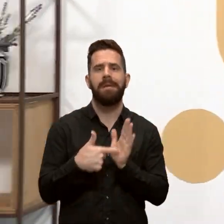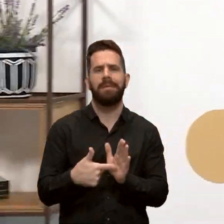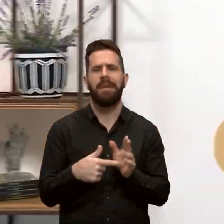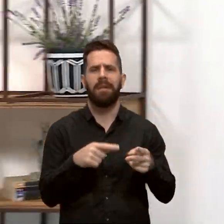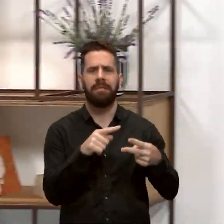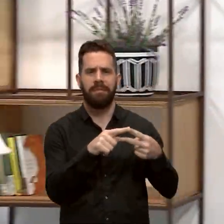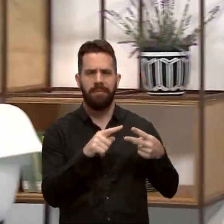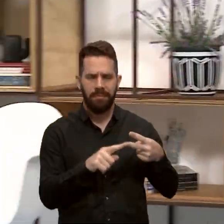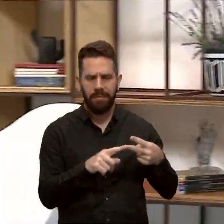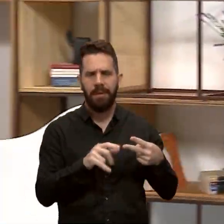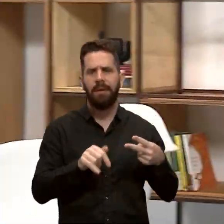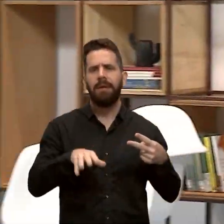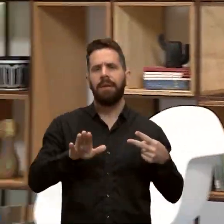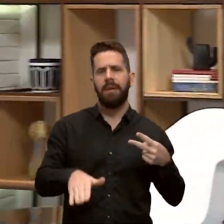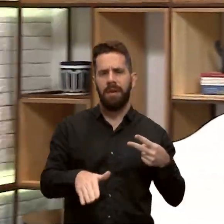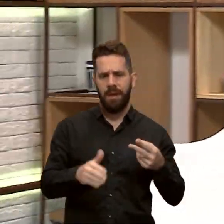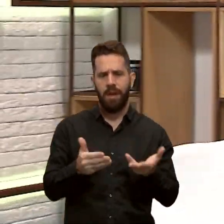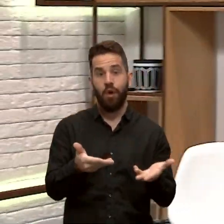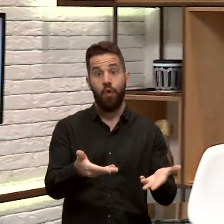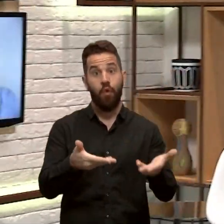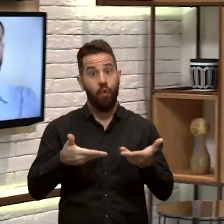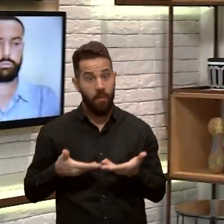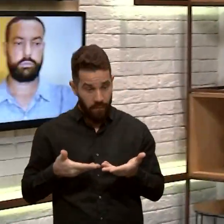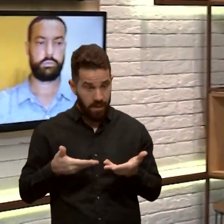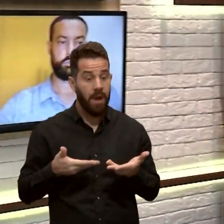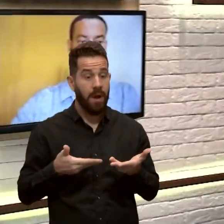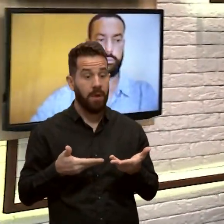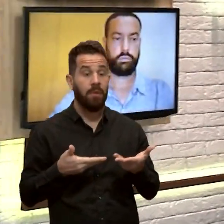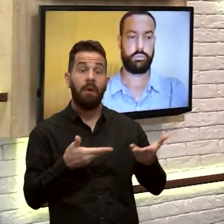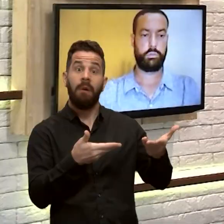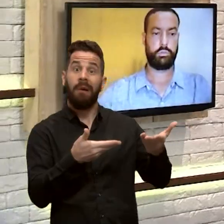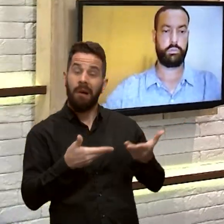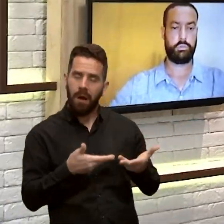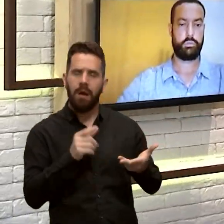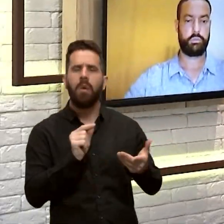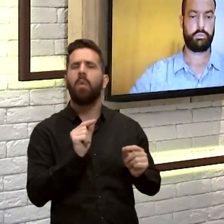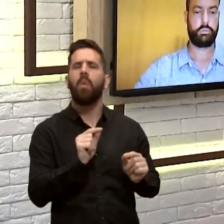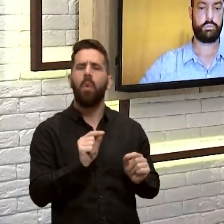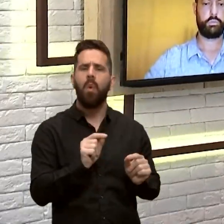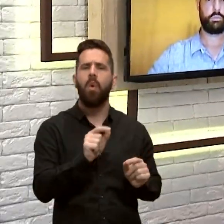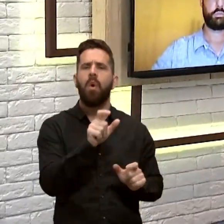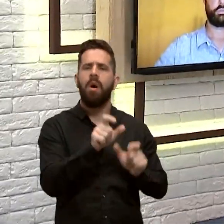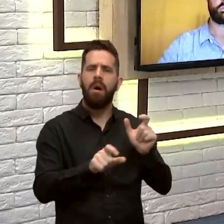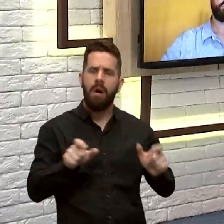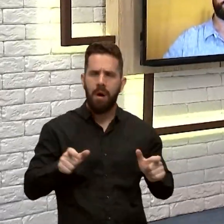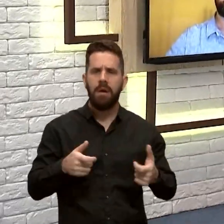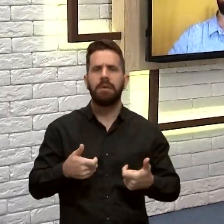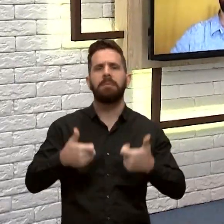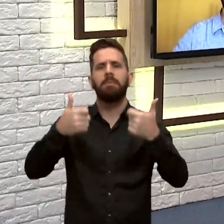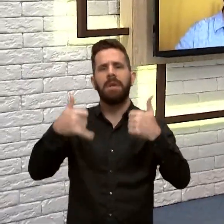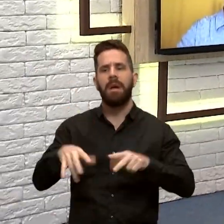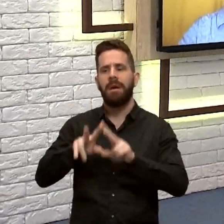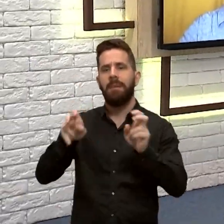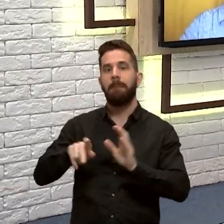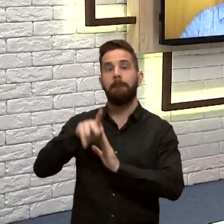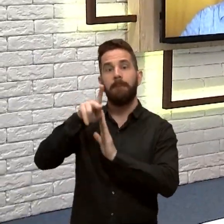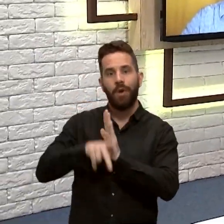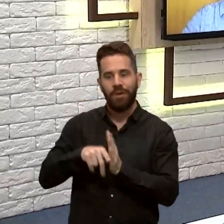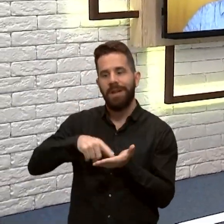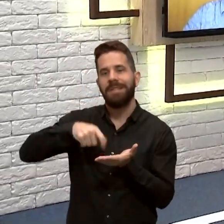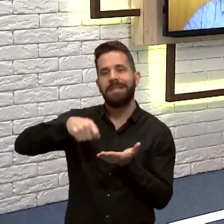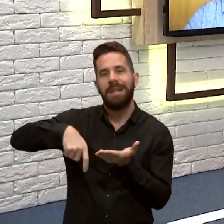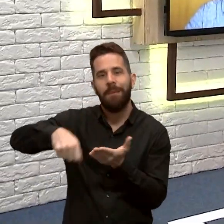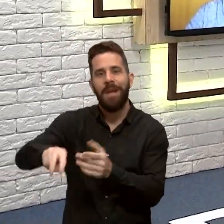são os nossos convidados nesse primeiro bloco para falar sobre o projeto Sementes de Proteção. A gente conversa